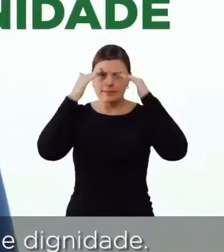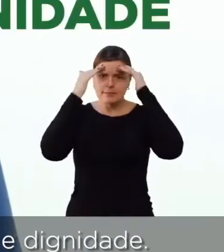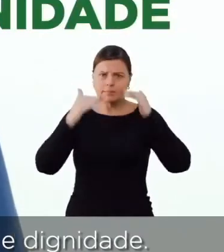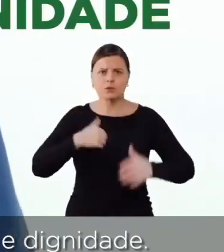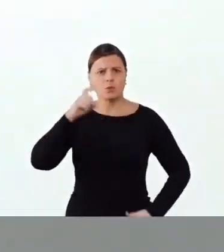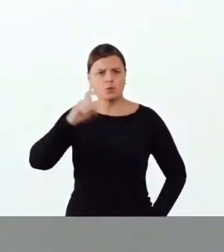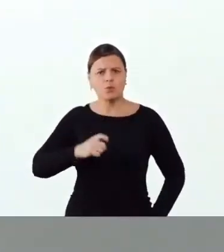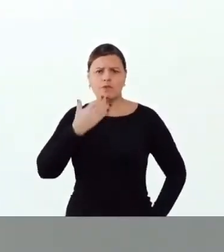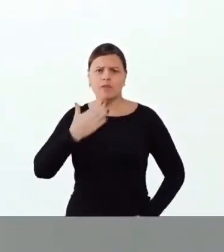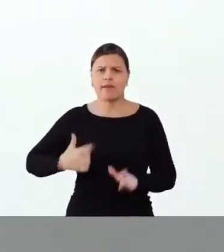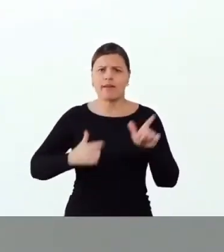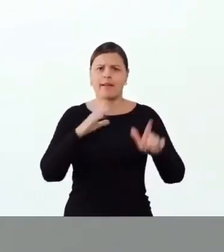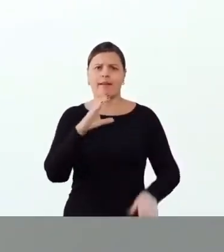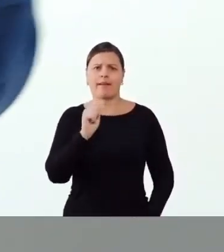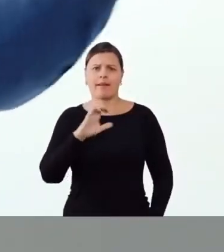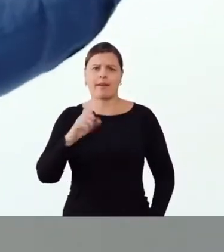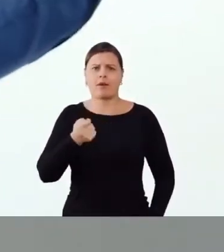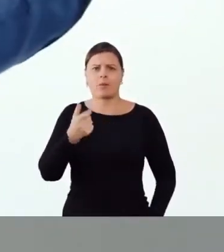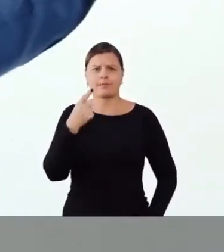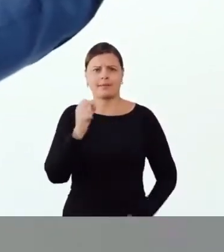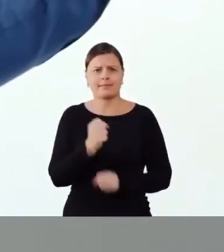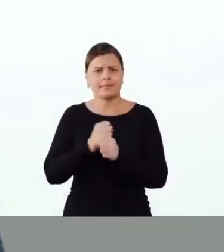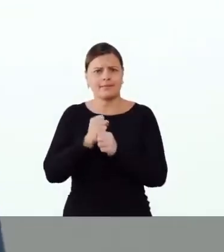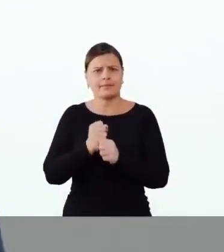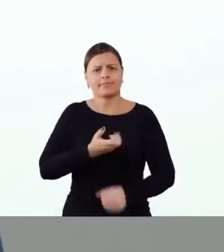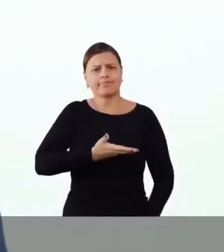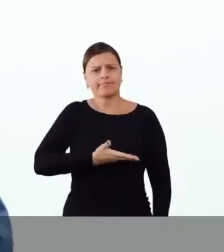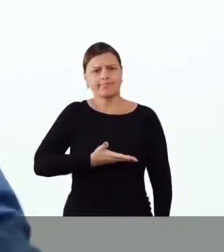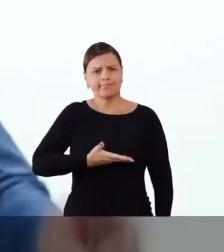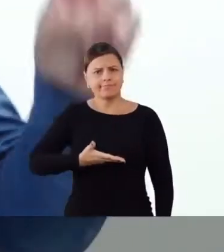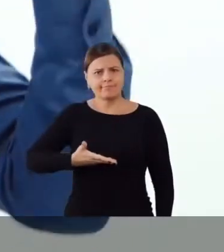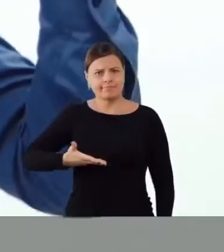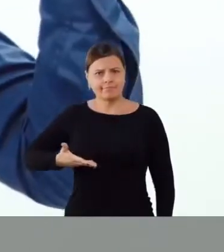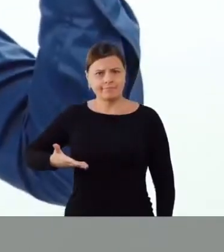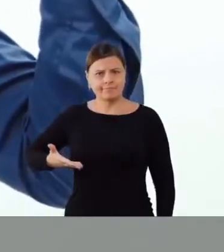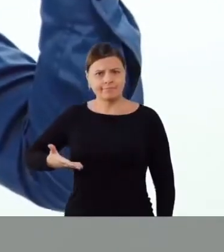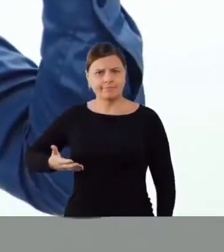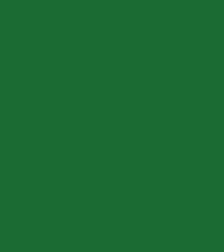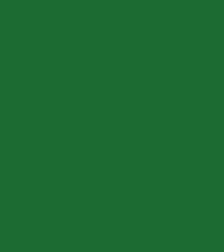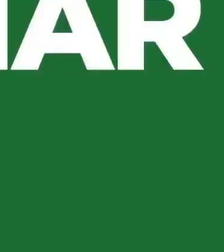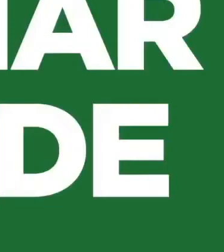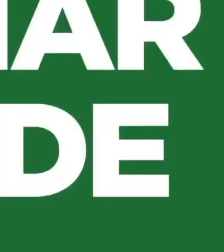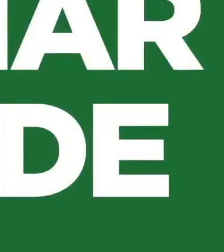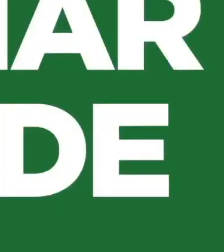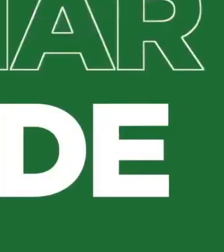emprego e dignidade. Sou armamentista CAC há quase 10 anos. André Machado, 22142.